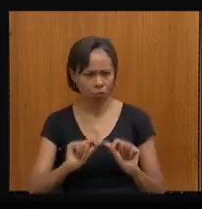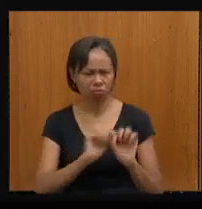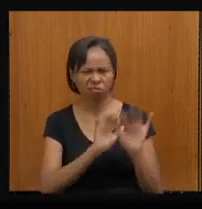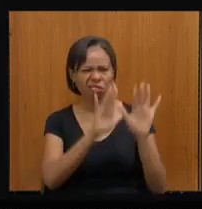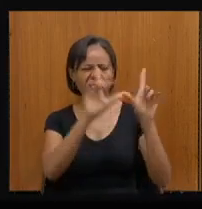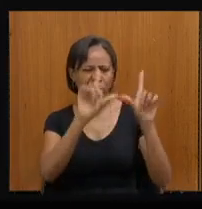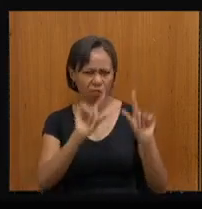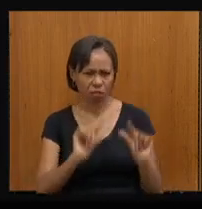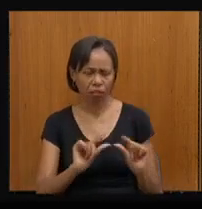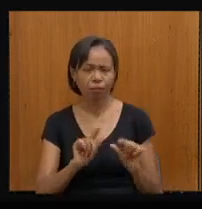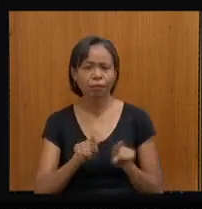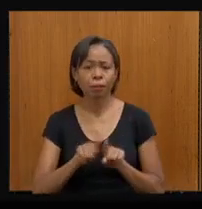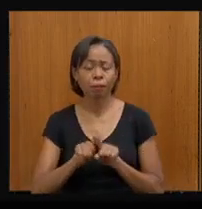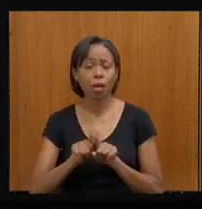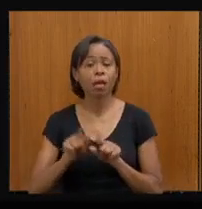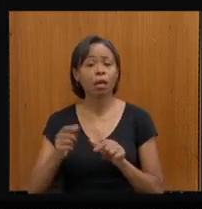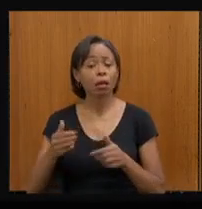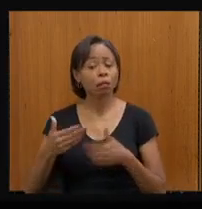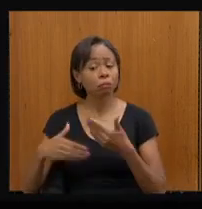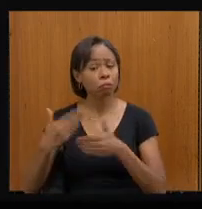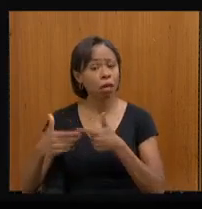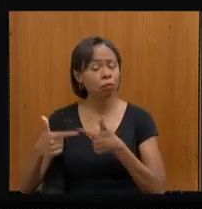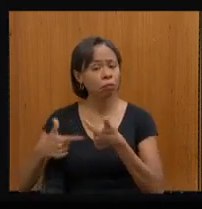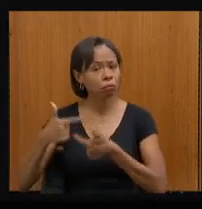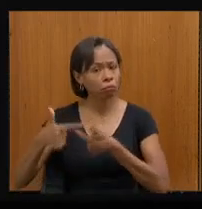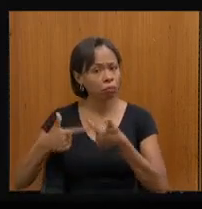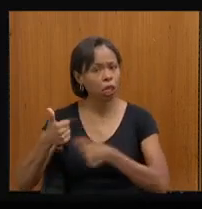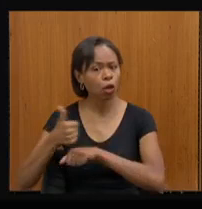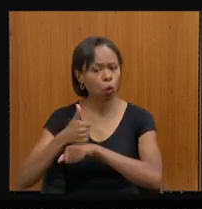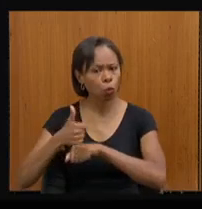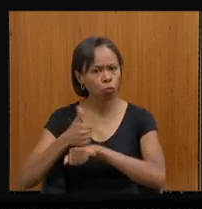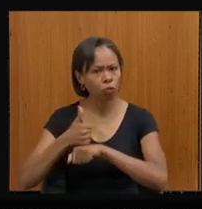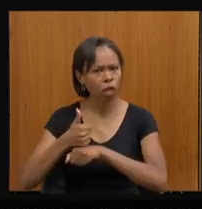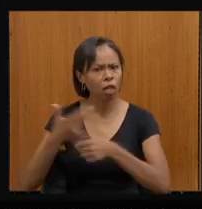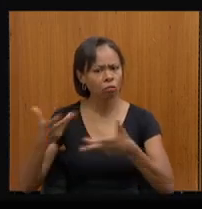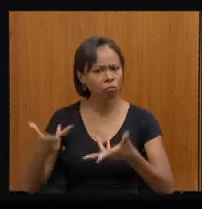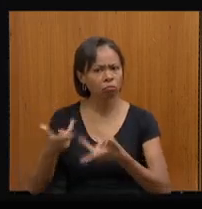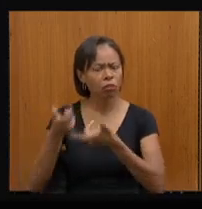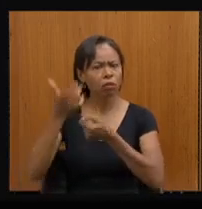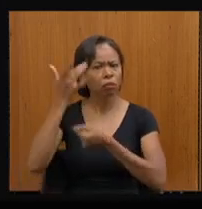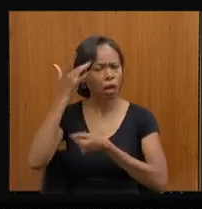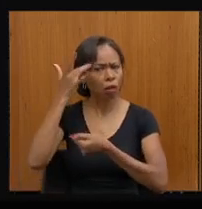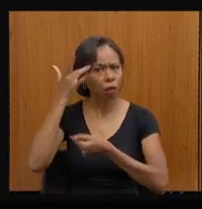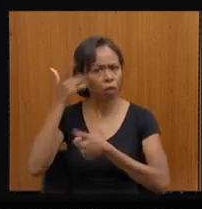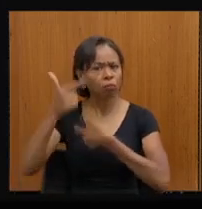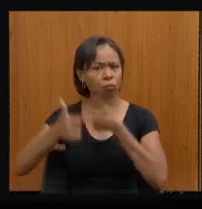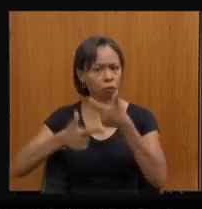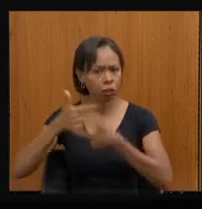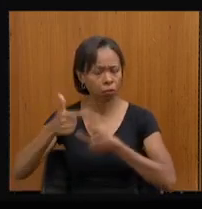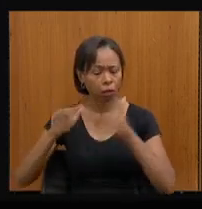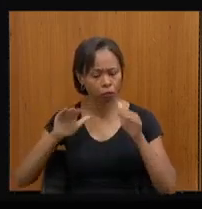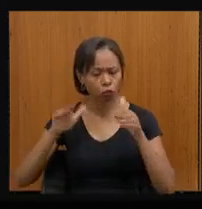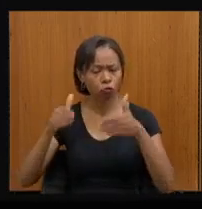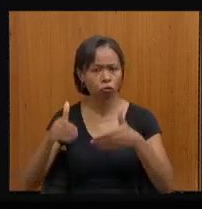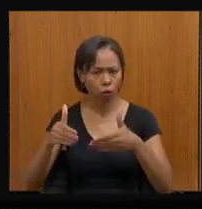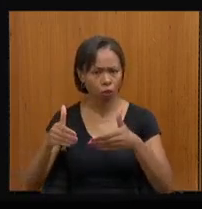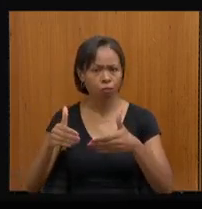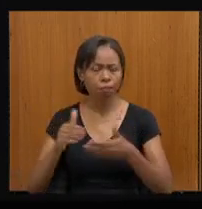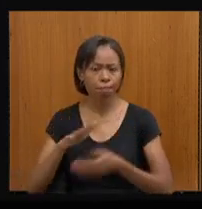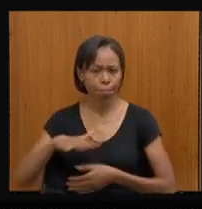desenvolvimento e retenção de pessoal altamente qualificado para atender ao mercado